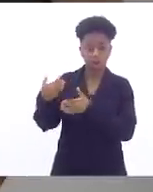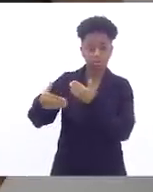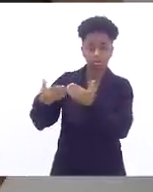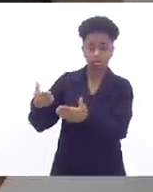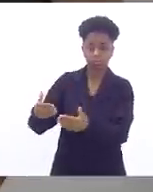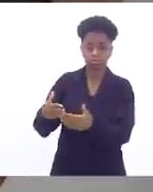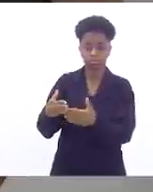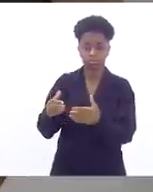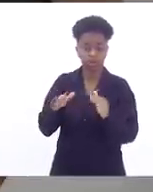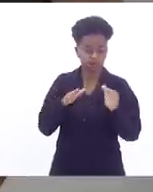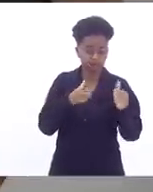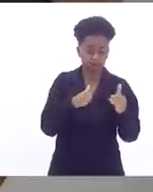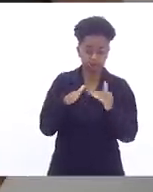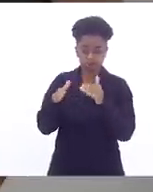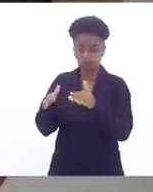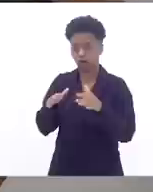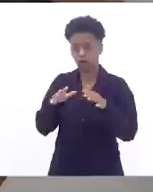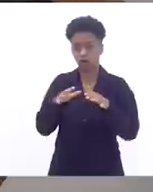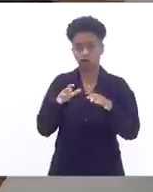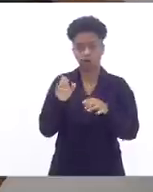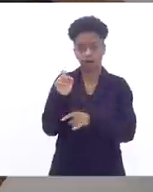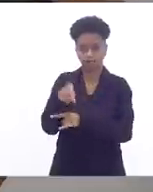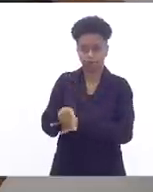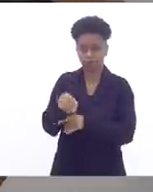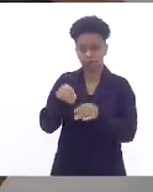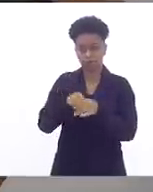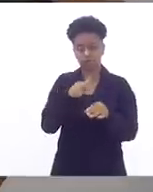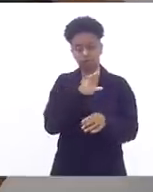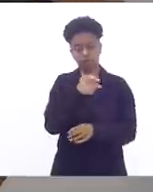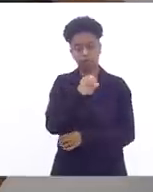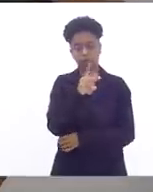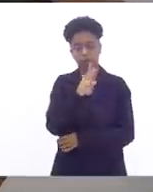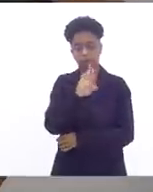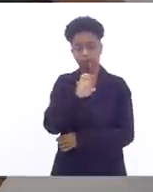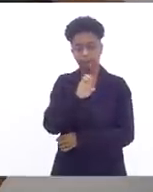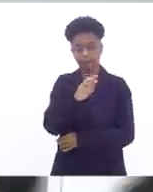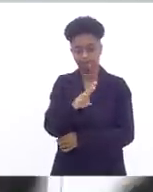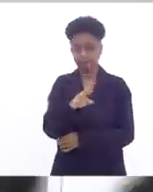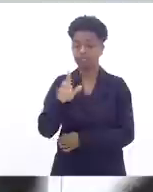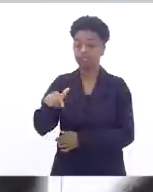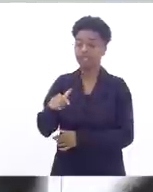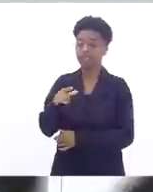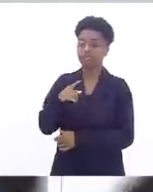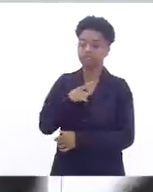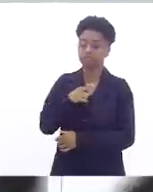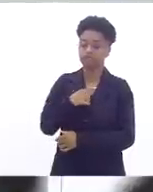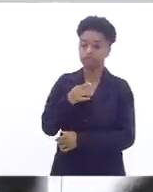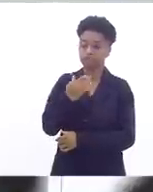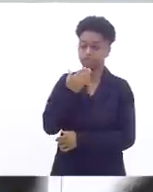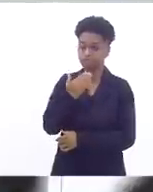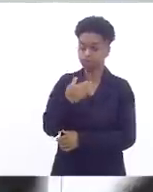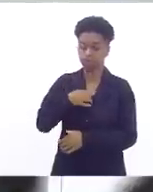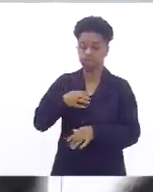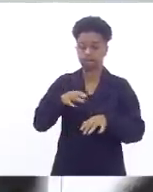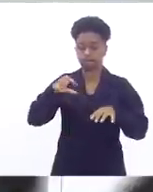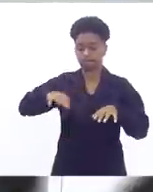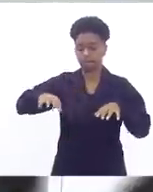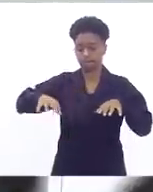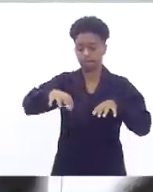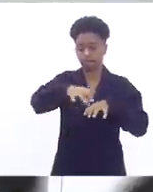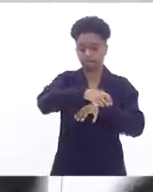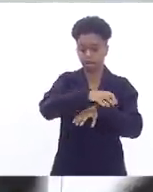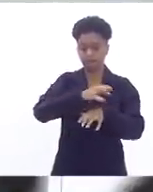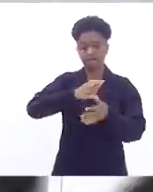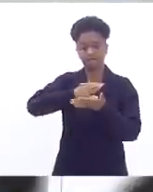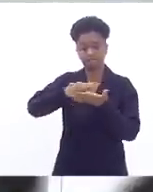a centralização de aposentadorias no rio previdência Então se deve pela concentração como ele Centralizado várias todos os órgãos